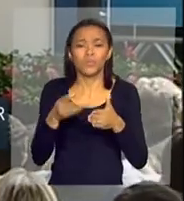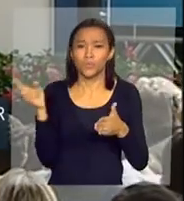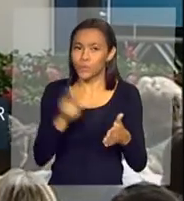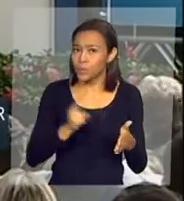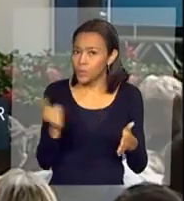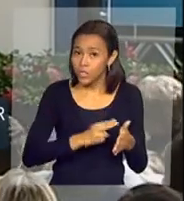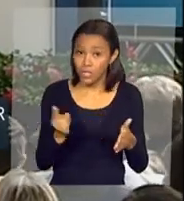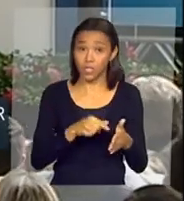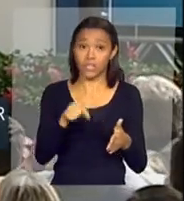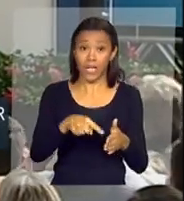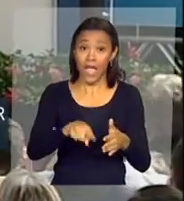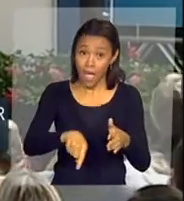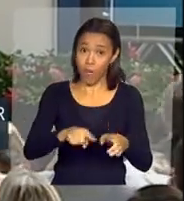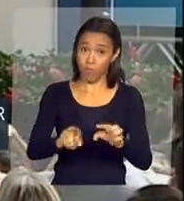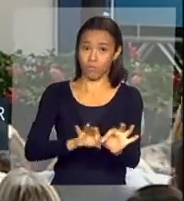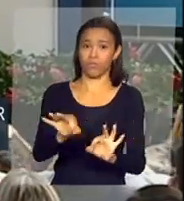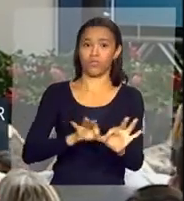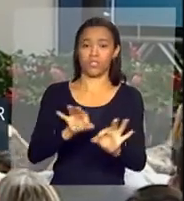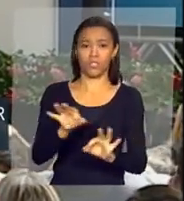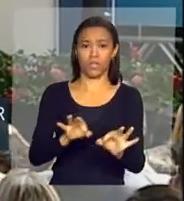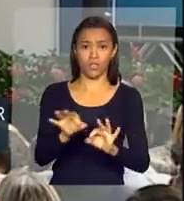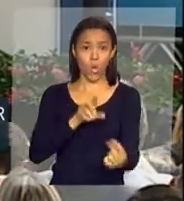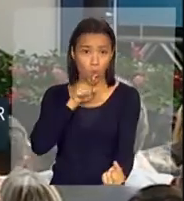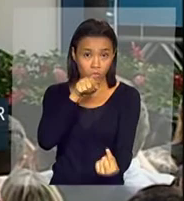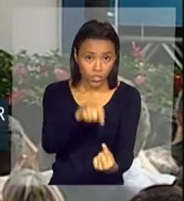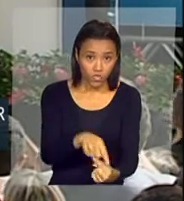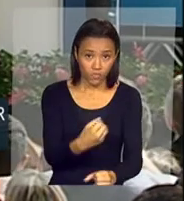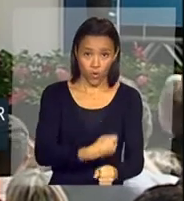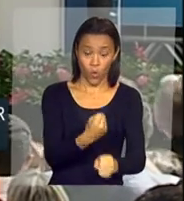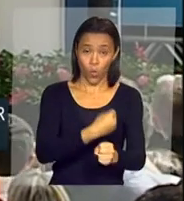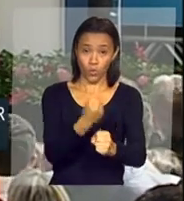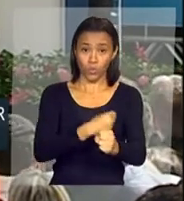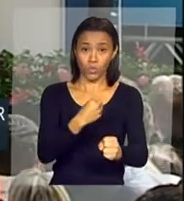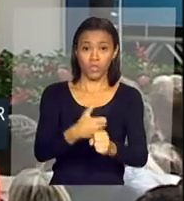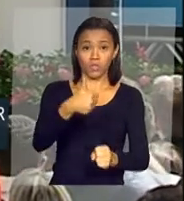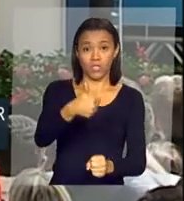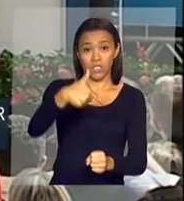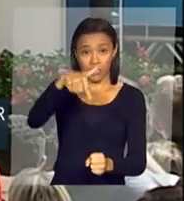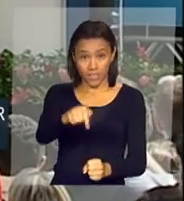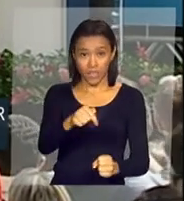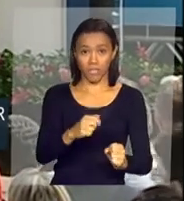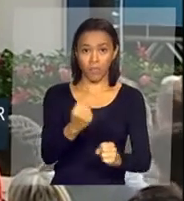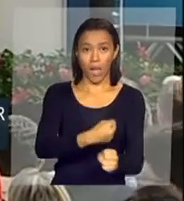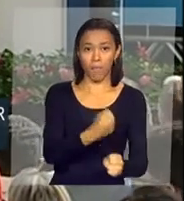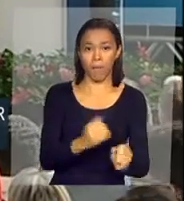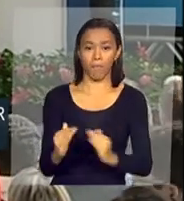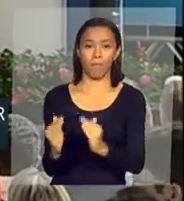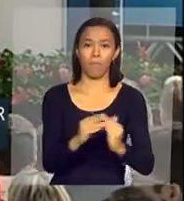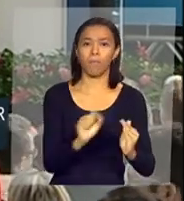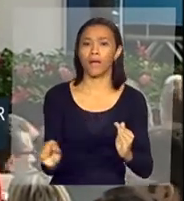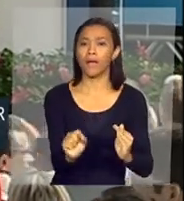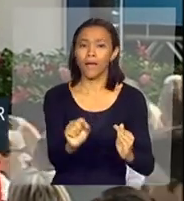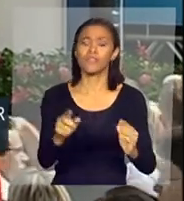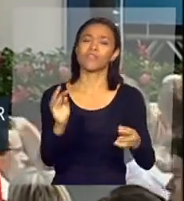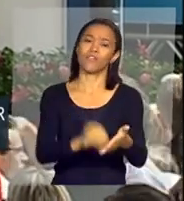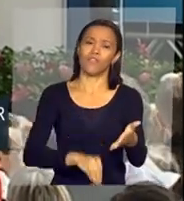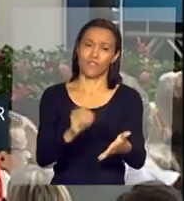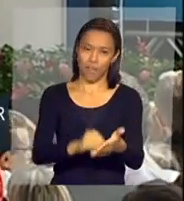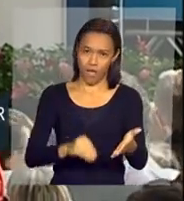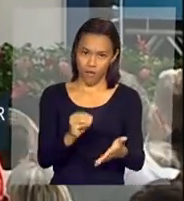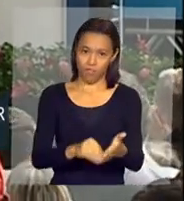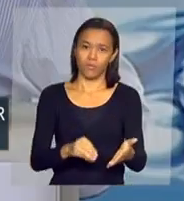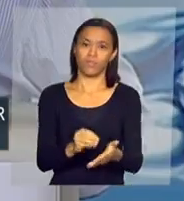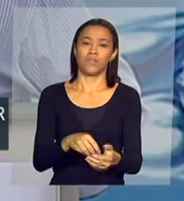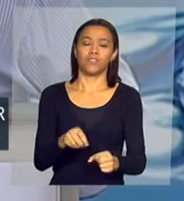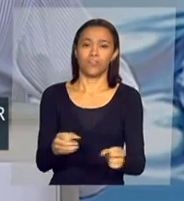de um projeto que visa a construção de 17 residências que falta ainda a ser concluída dos